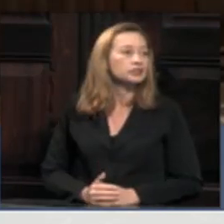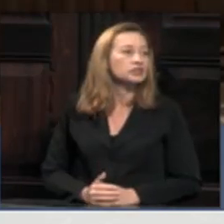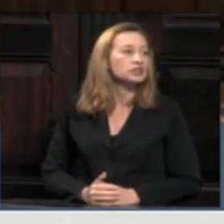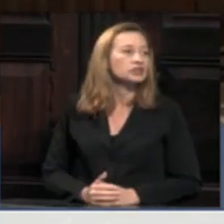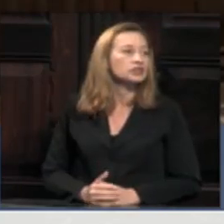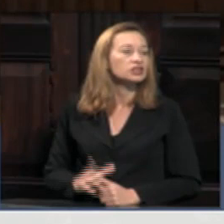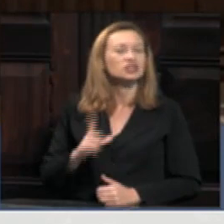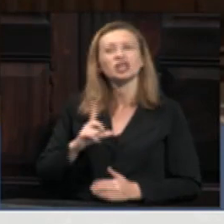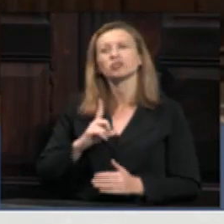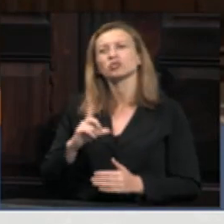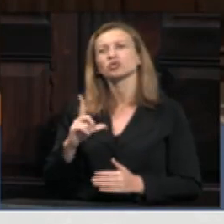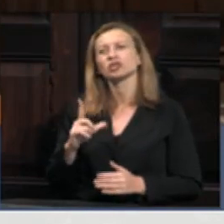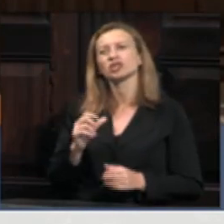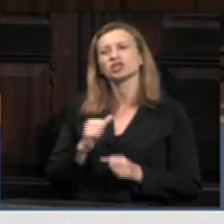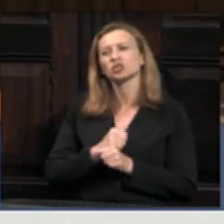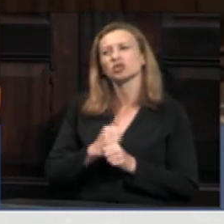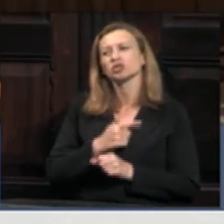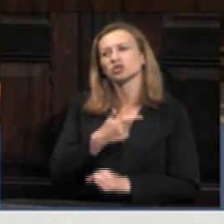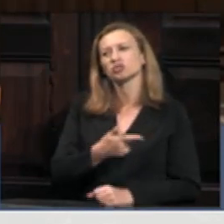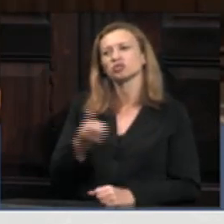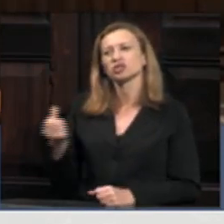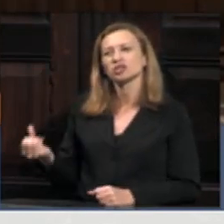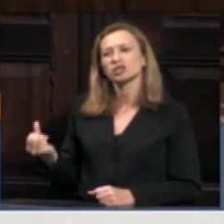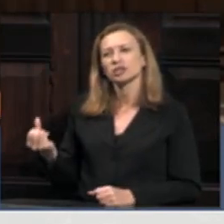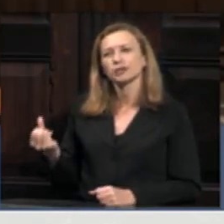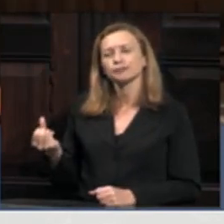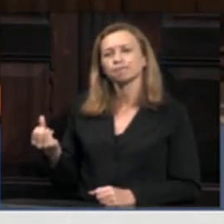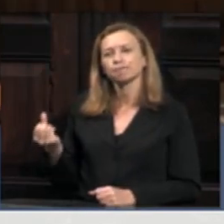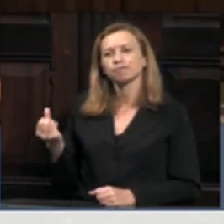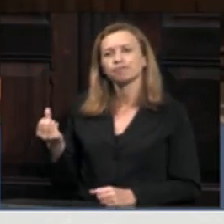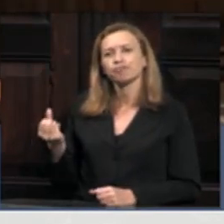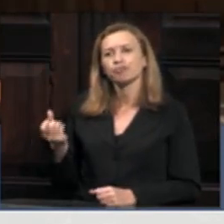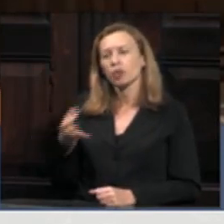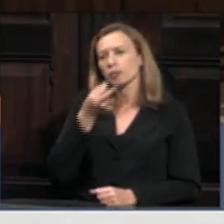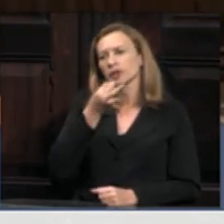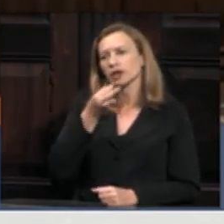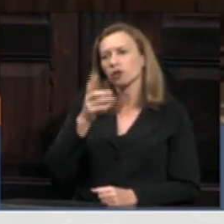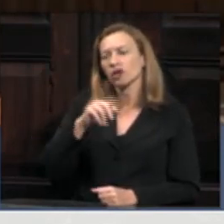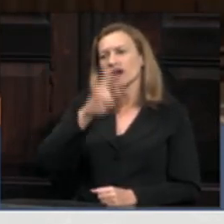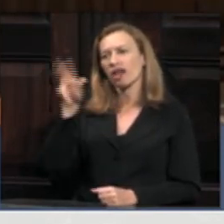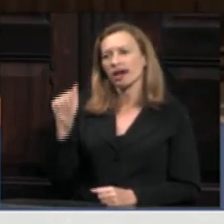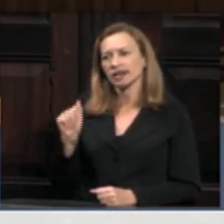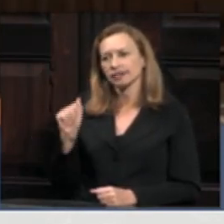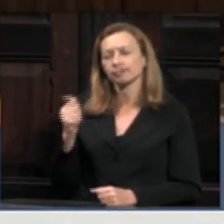desde 2016, uma posição muito clara.